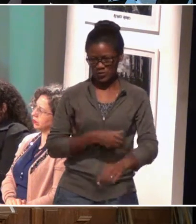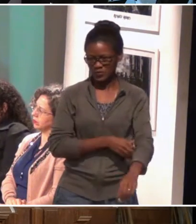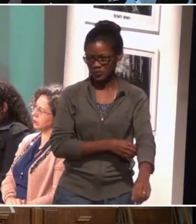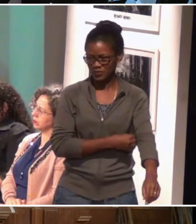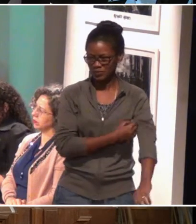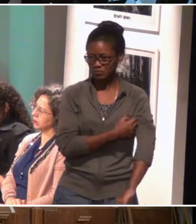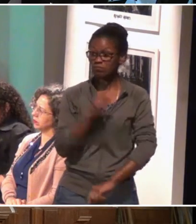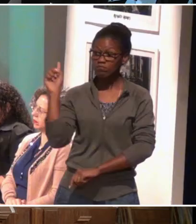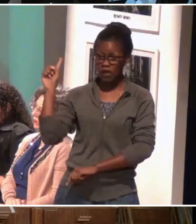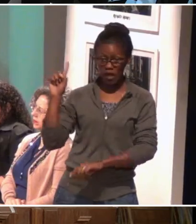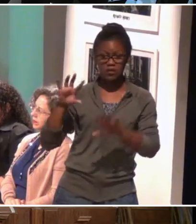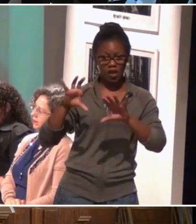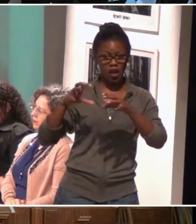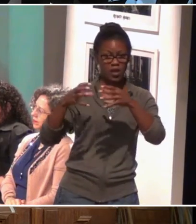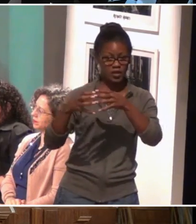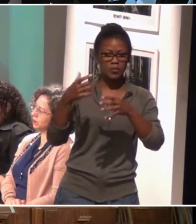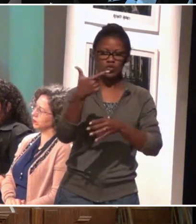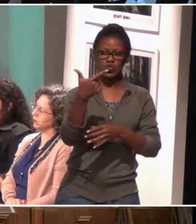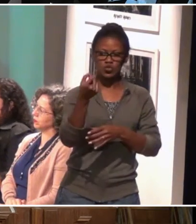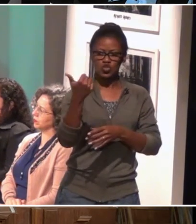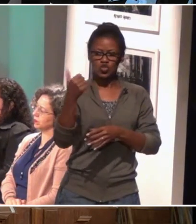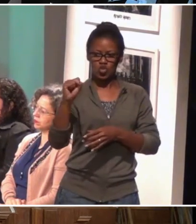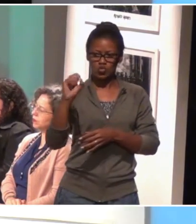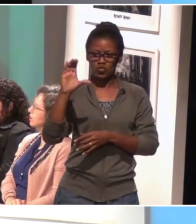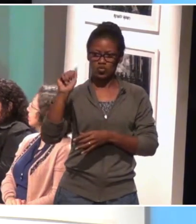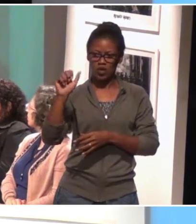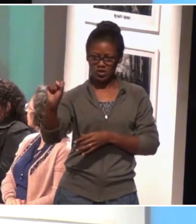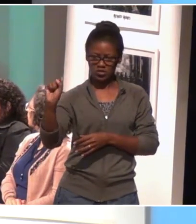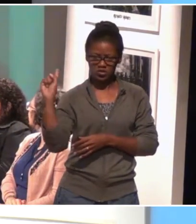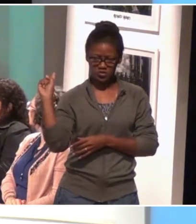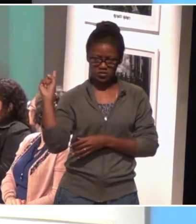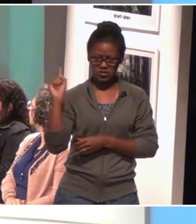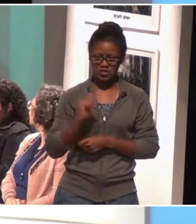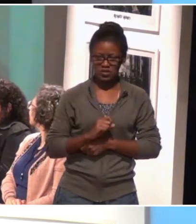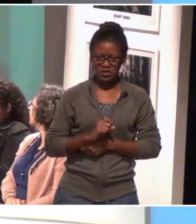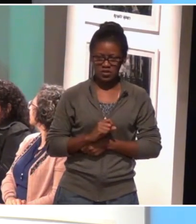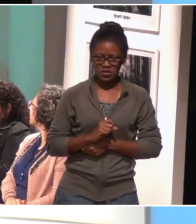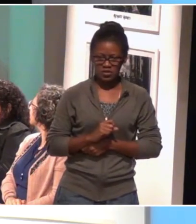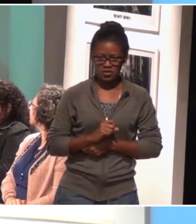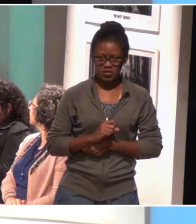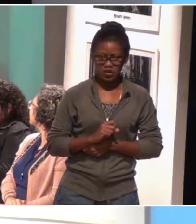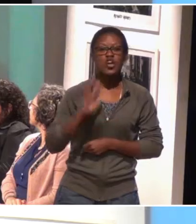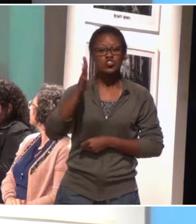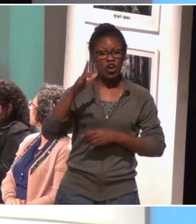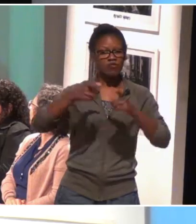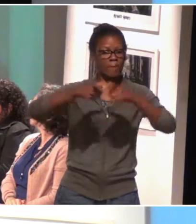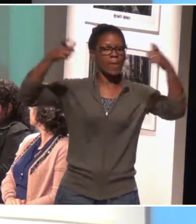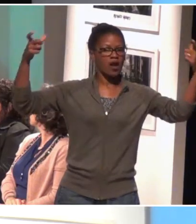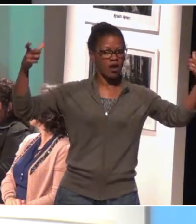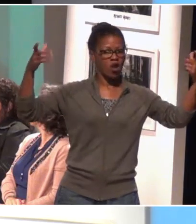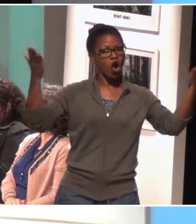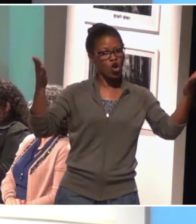Essa é a equipe CAIS 2018. Não é muita... Já foi bem grande, mas hoje